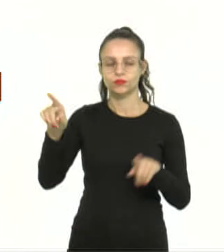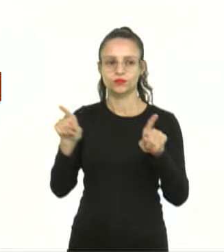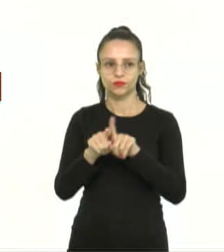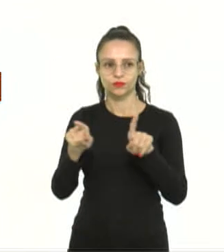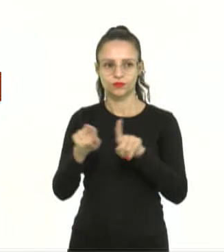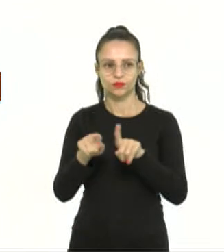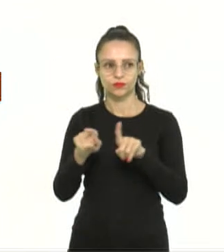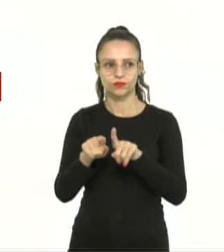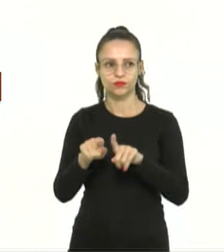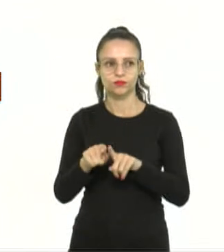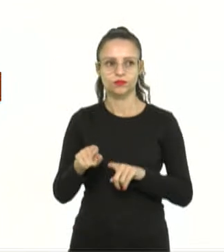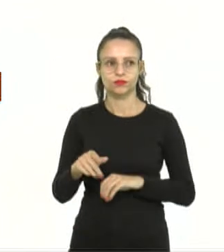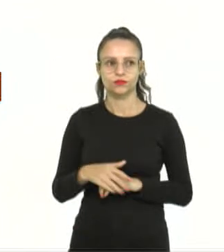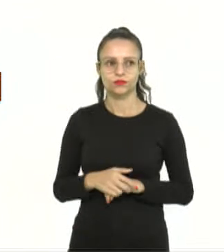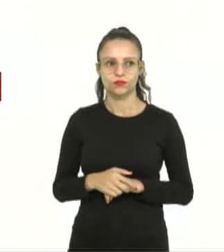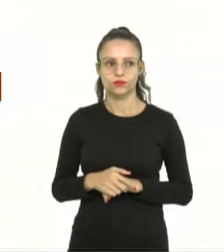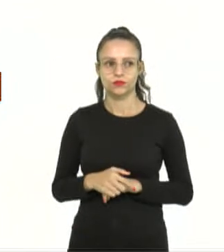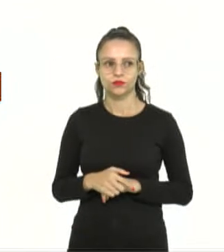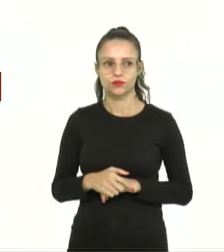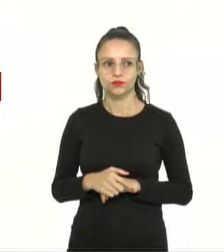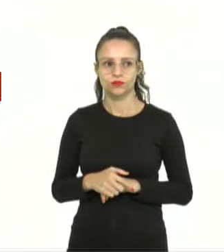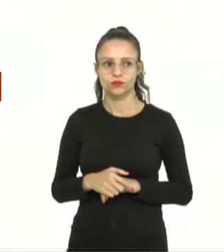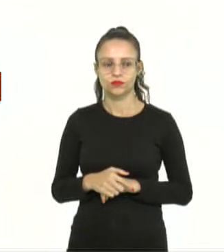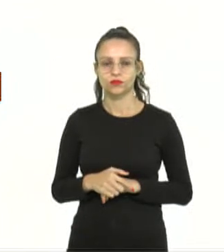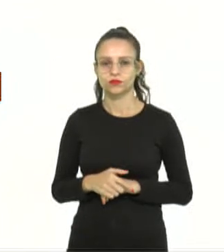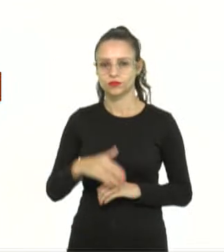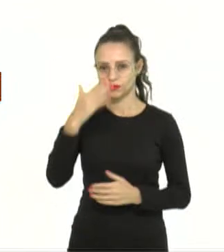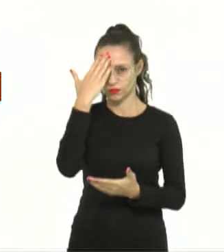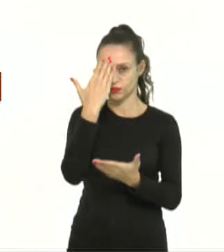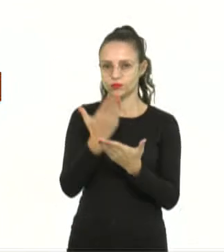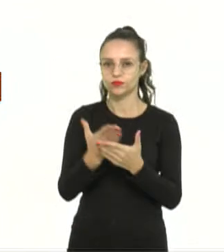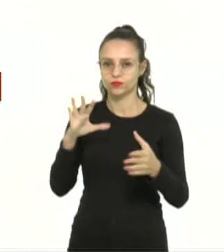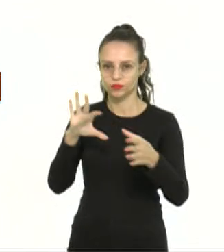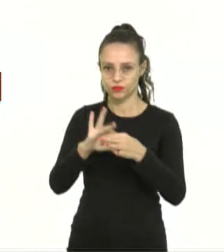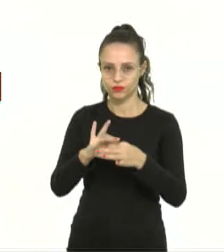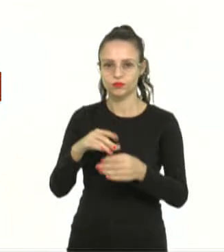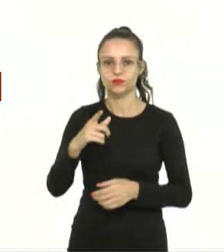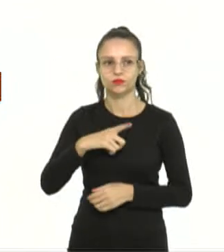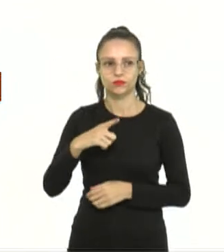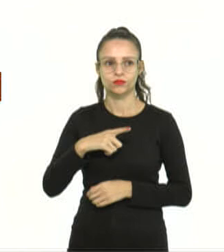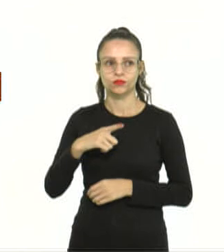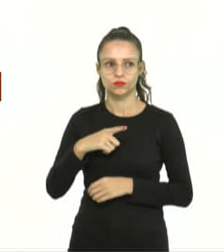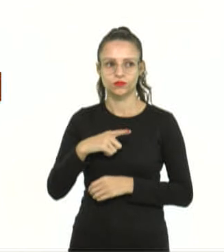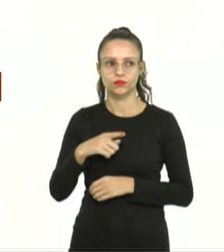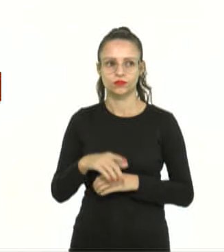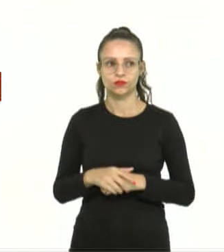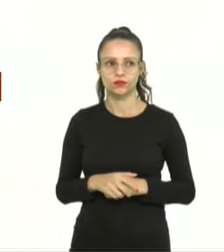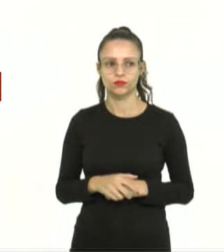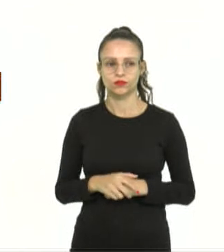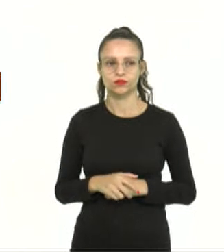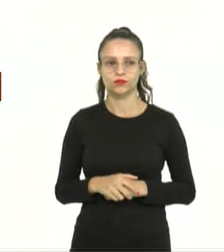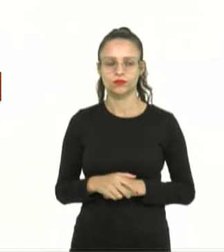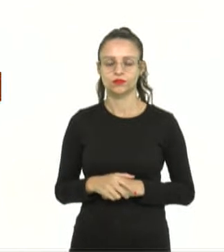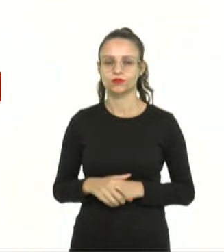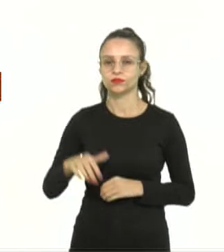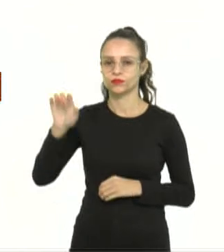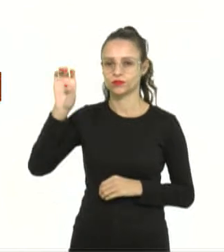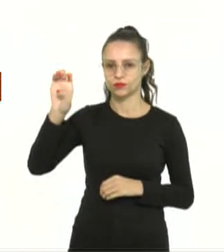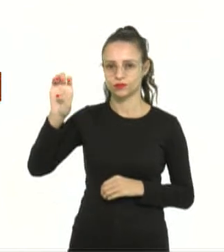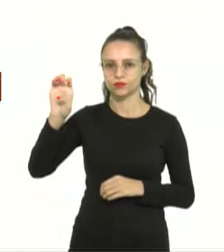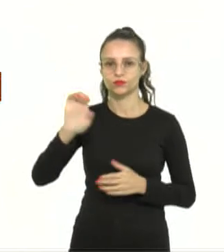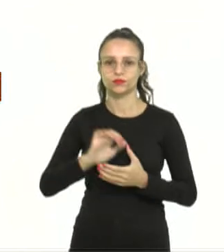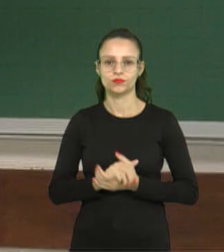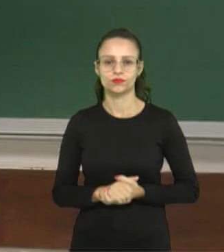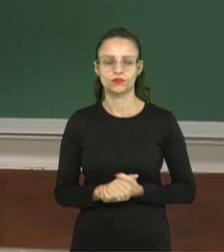também, né, existem aí as crenças sobre o batizado, também provém do cristianismo, e o